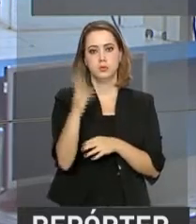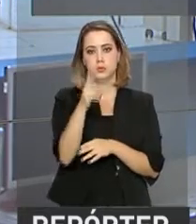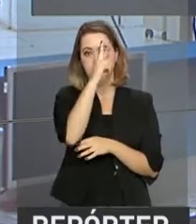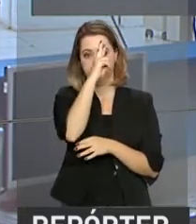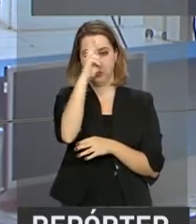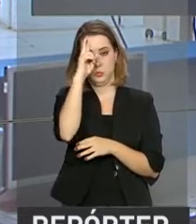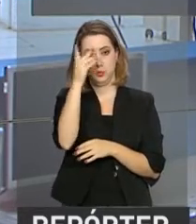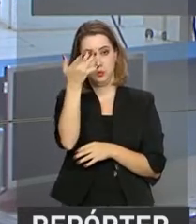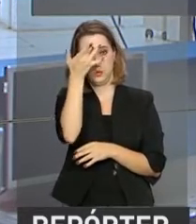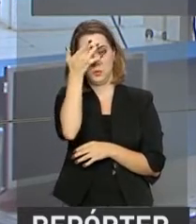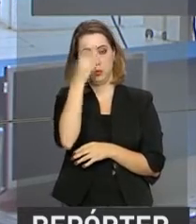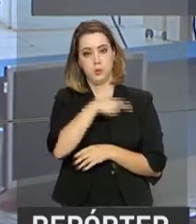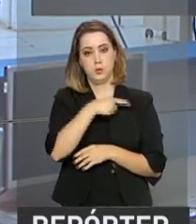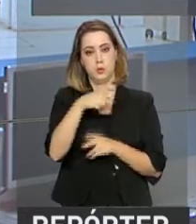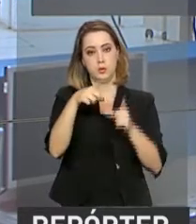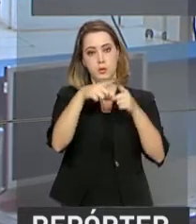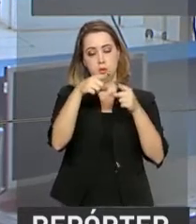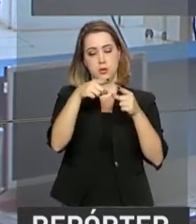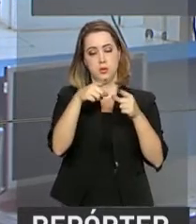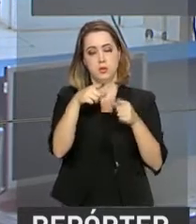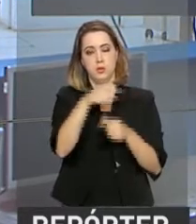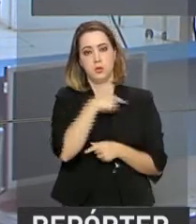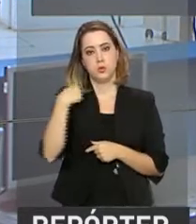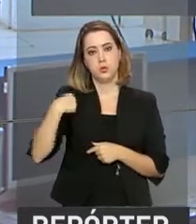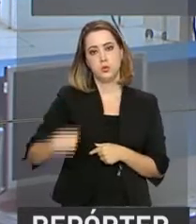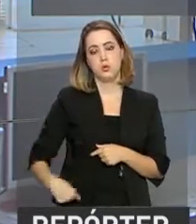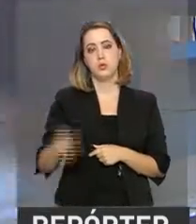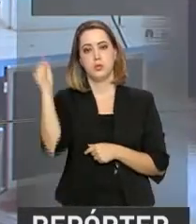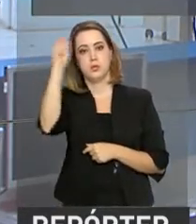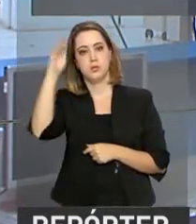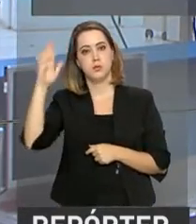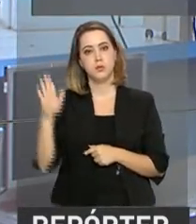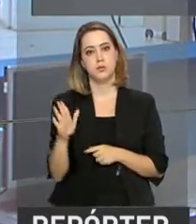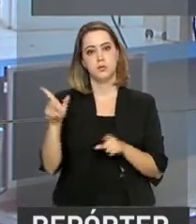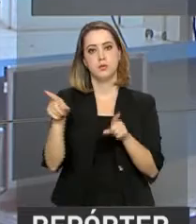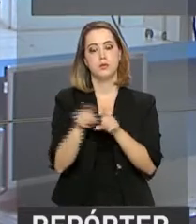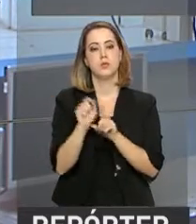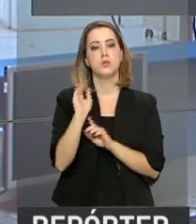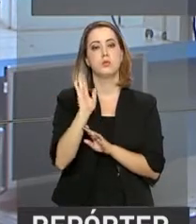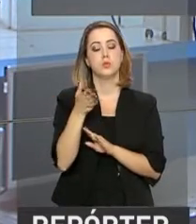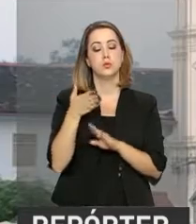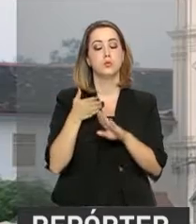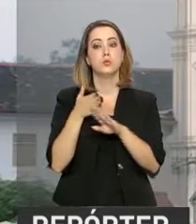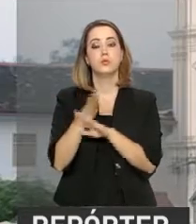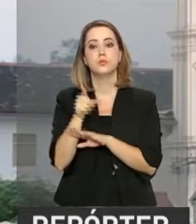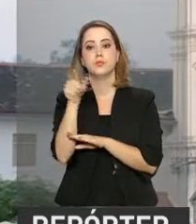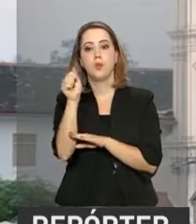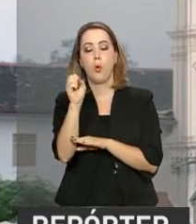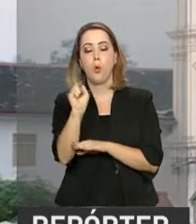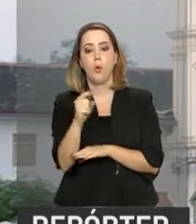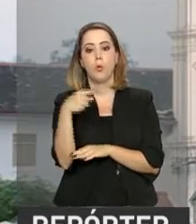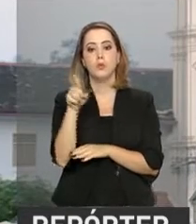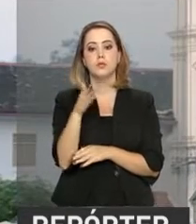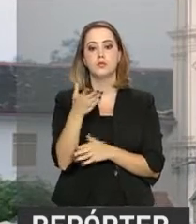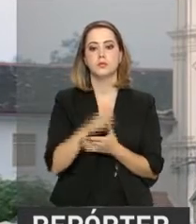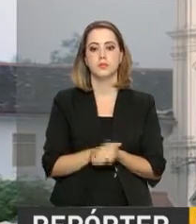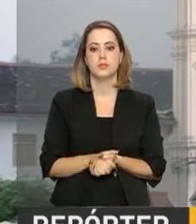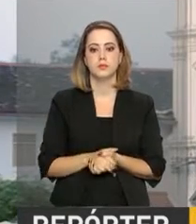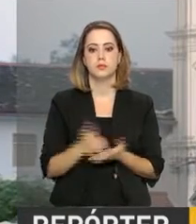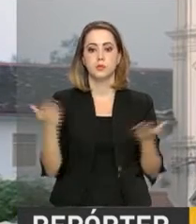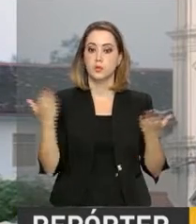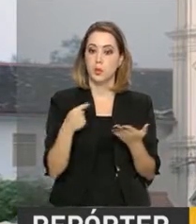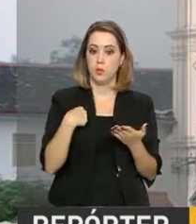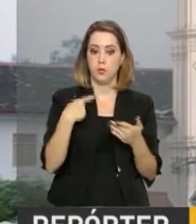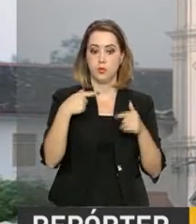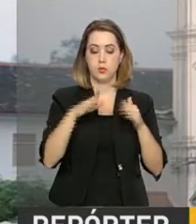sul a repórter paula de hoje já está em goa na índia e tem outras informações eu estou aqui em frente à catedral